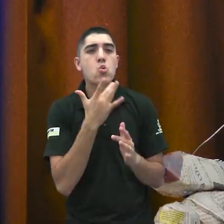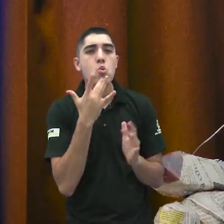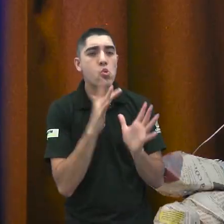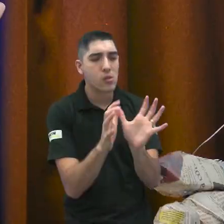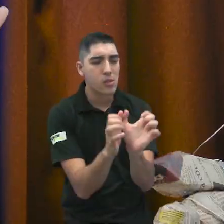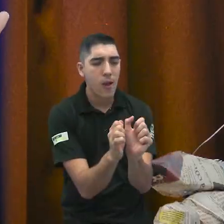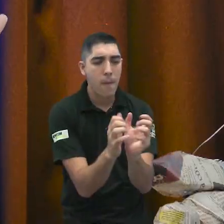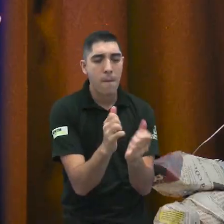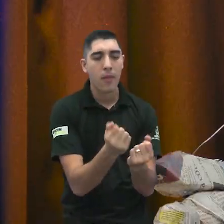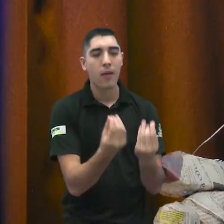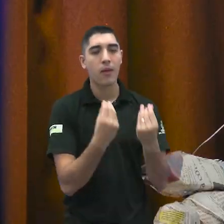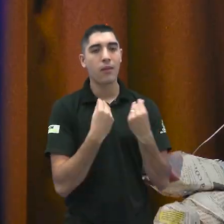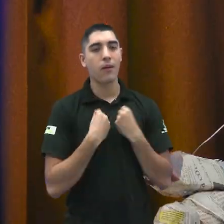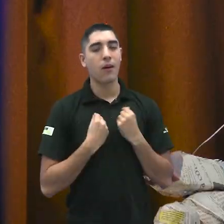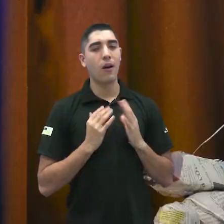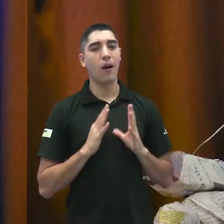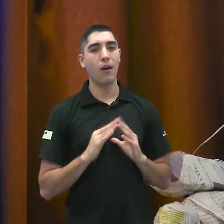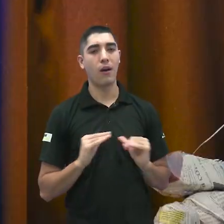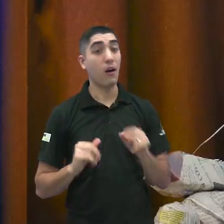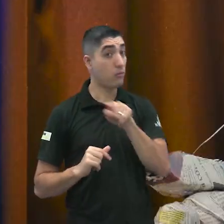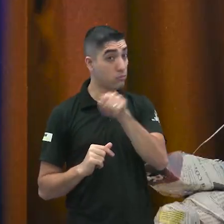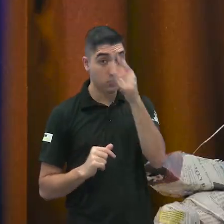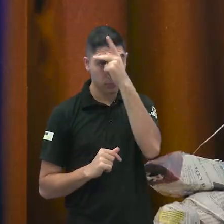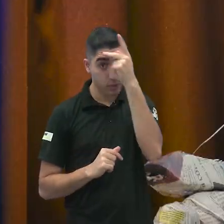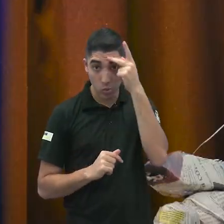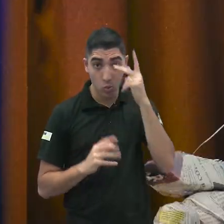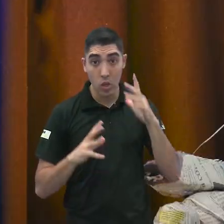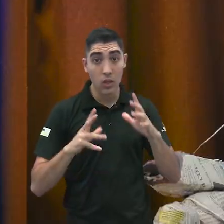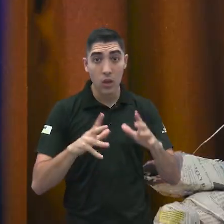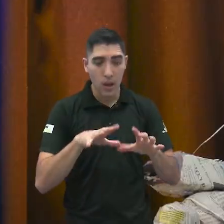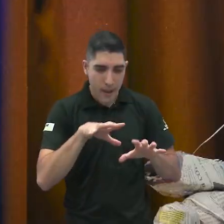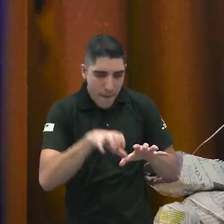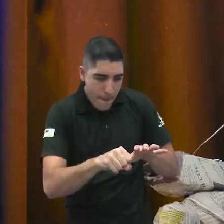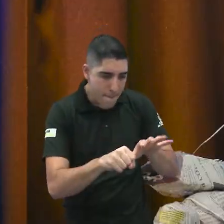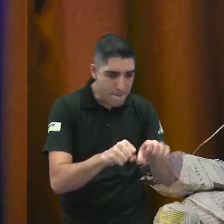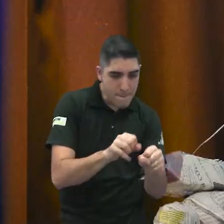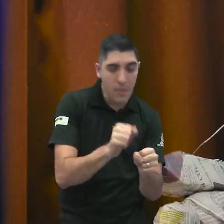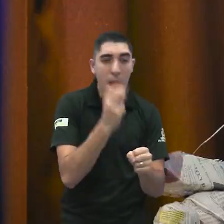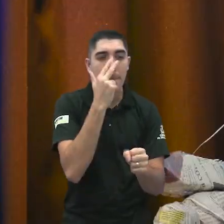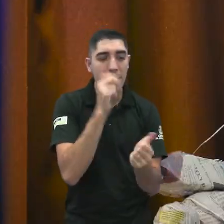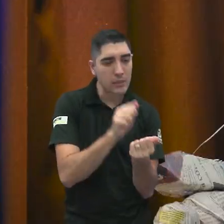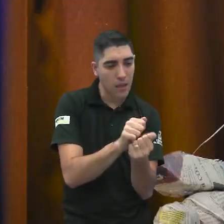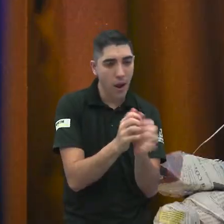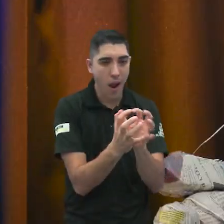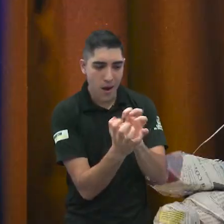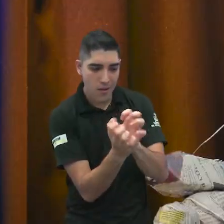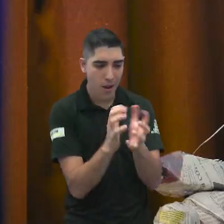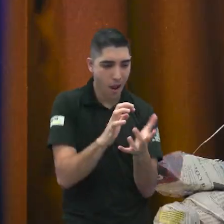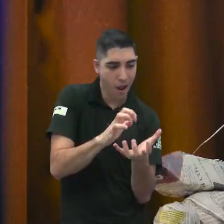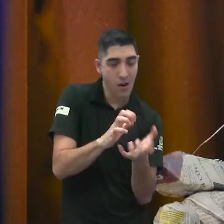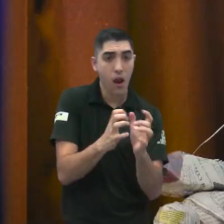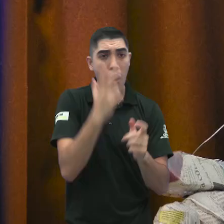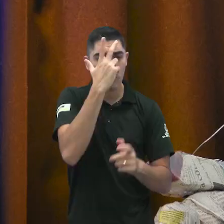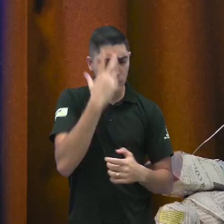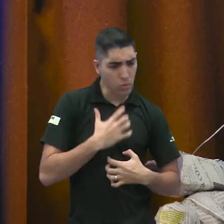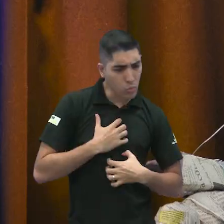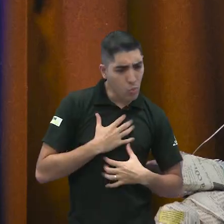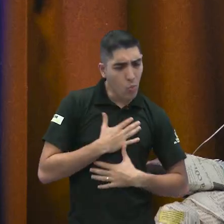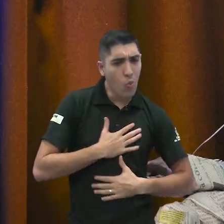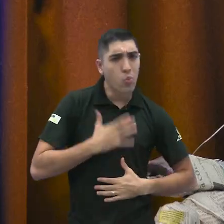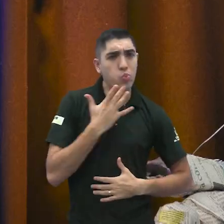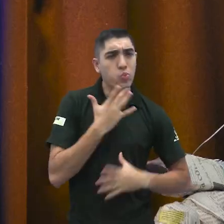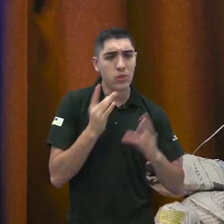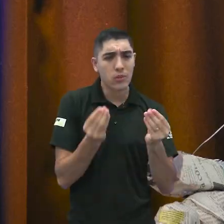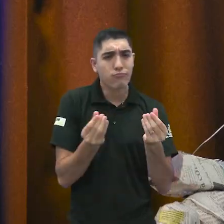gostoso, ele é sinestésico. Todo mundo que bota a mão aqui é como se fosse uma argila. E as pessoas se encantam com